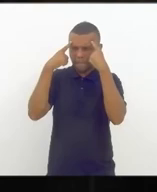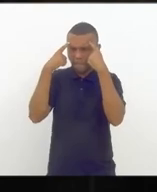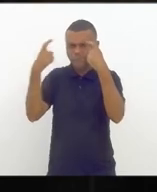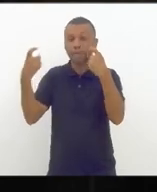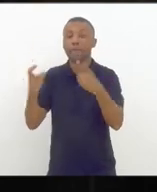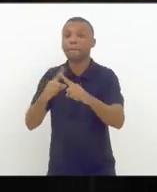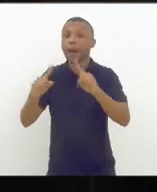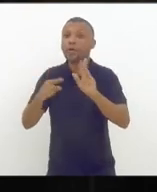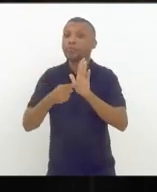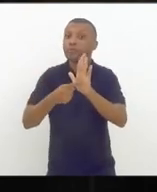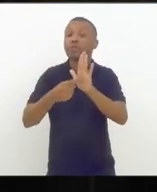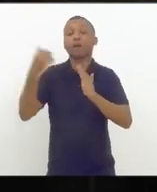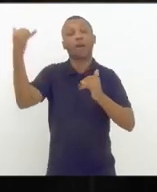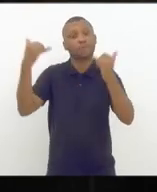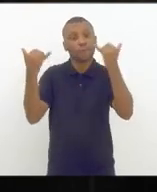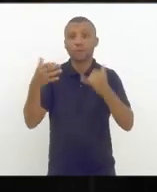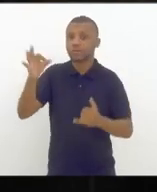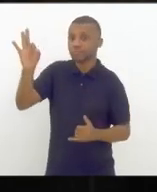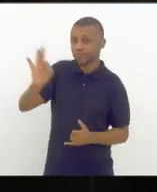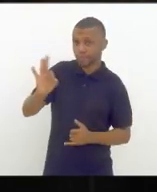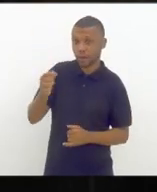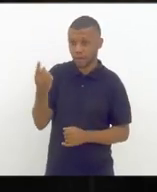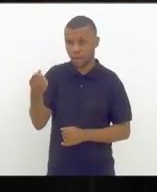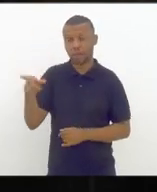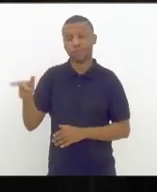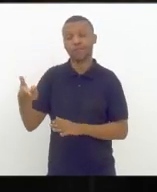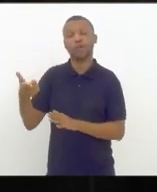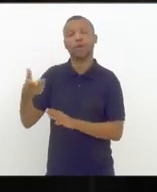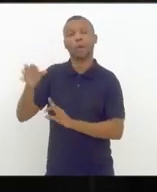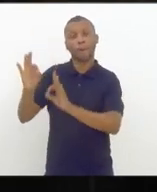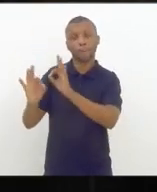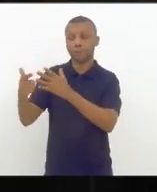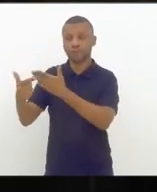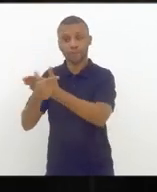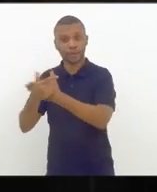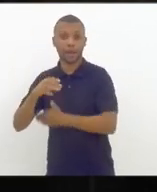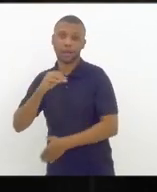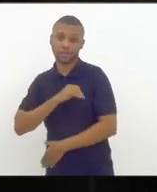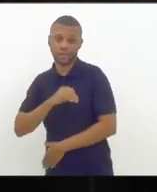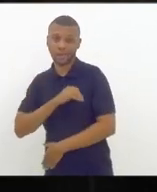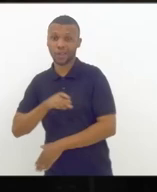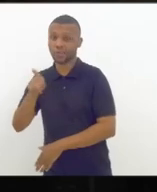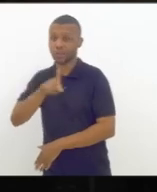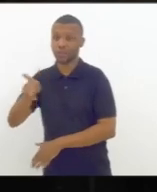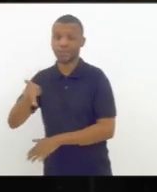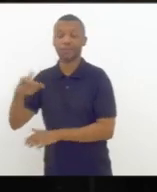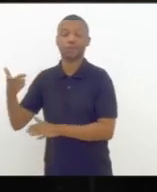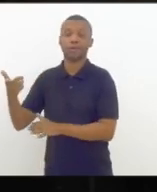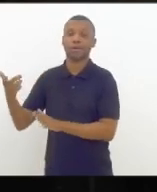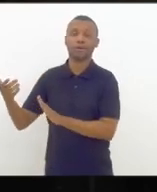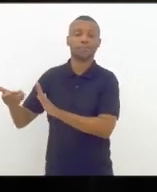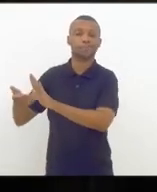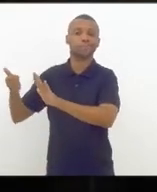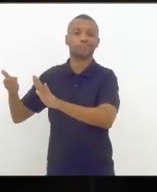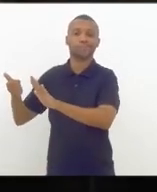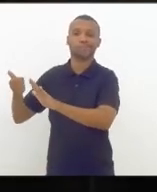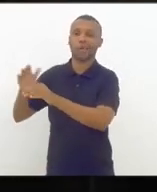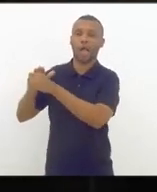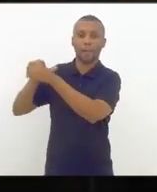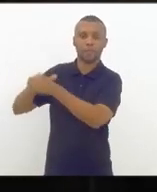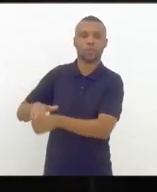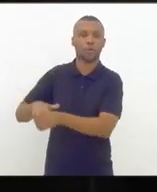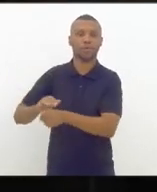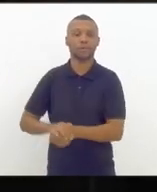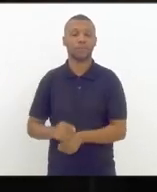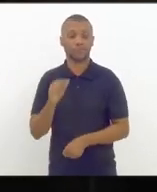apresentando dados concretos um desmonta o plano de cargos dos professores outro a prova lei do piso salarial Nacional do magistério um abandona